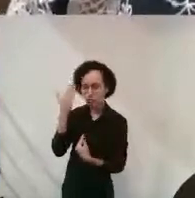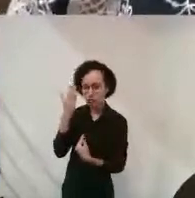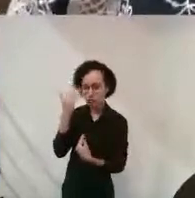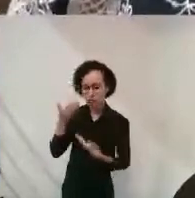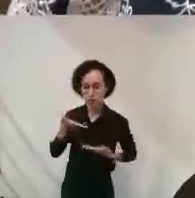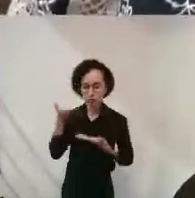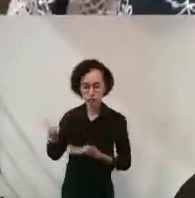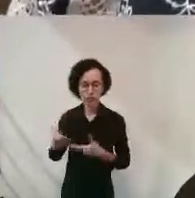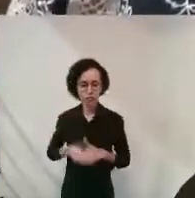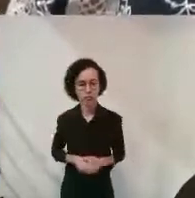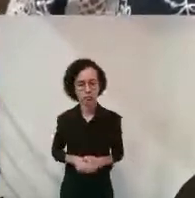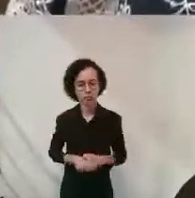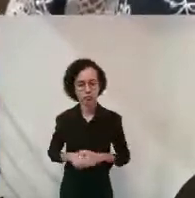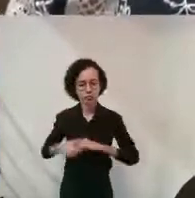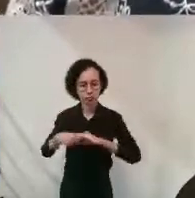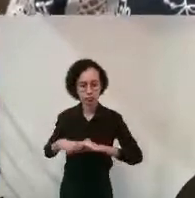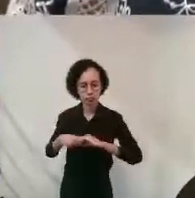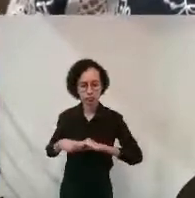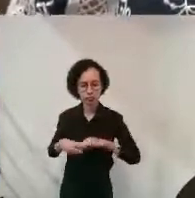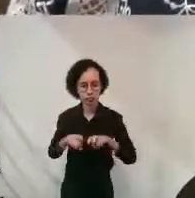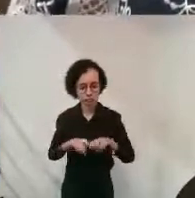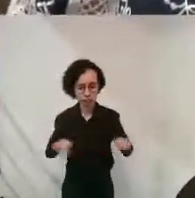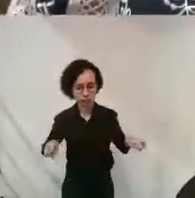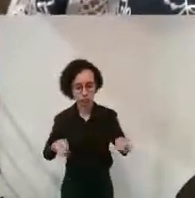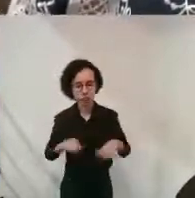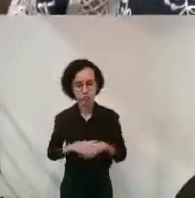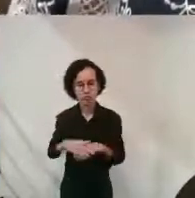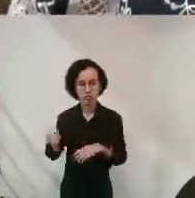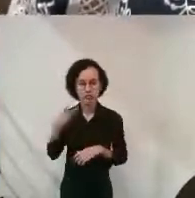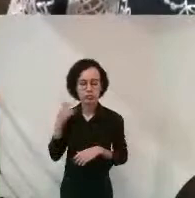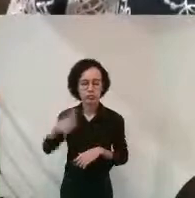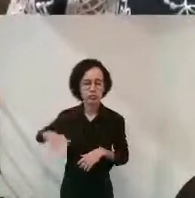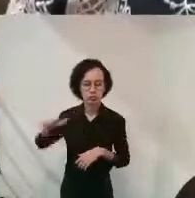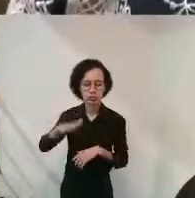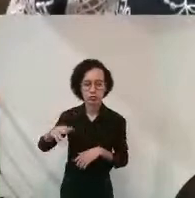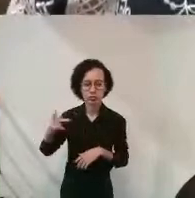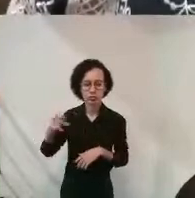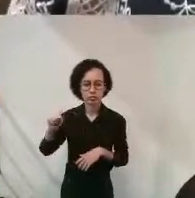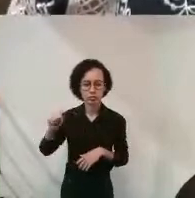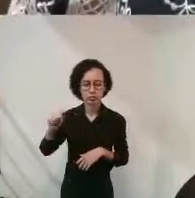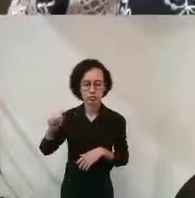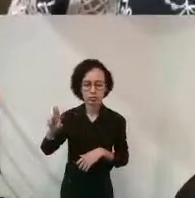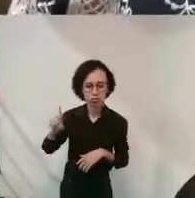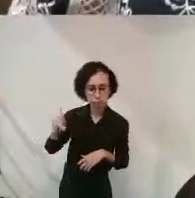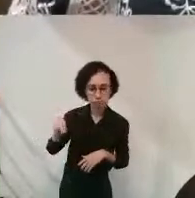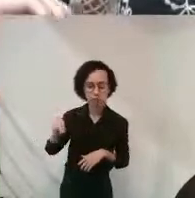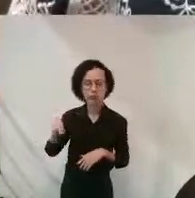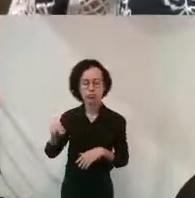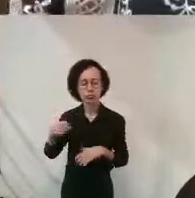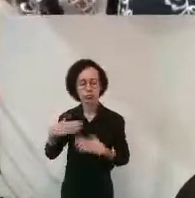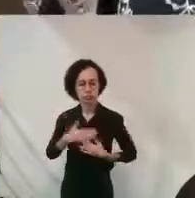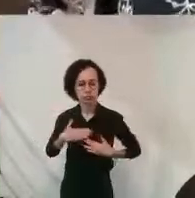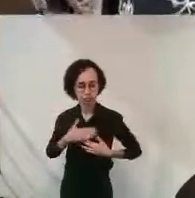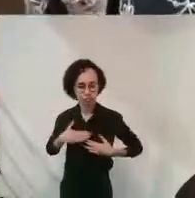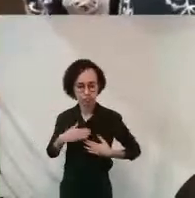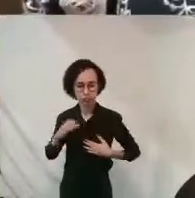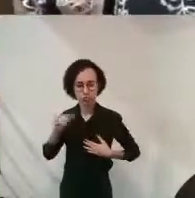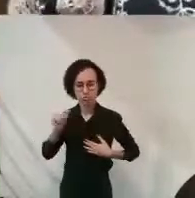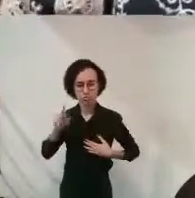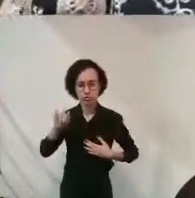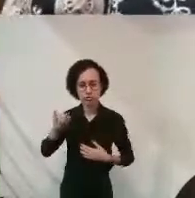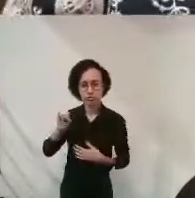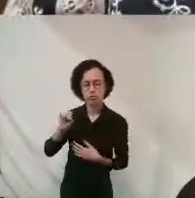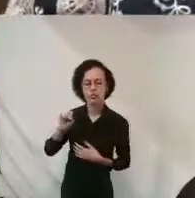convite, cumprimentar o excelentíssimo doutor Paulo de Freitas e a nossa queridíssima Cristiane